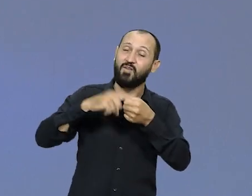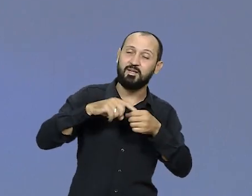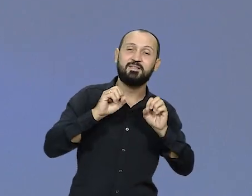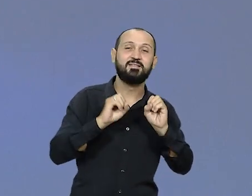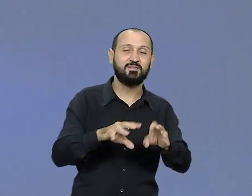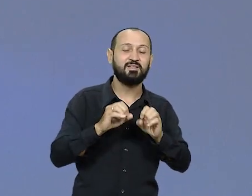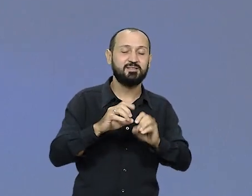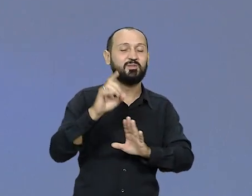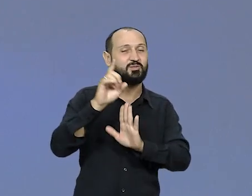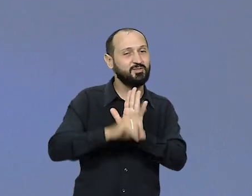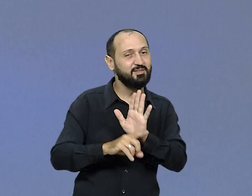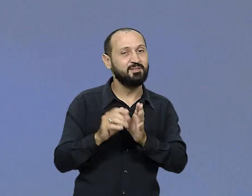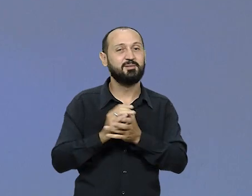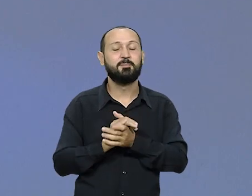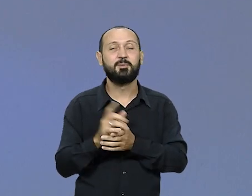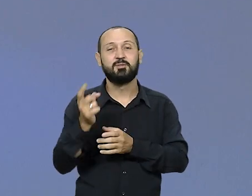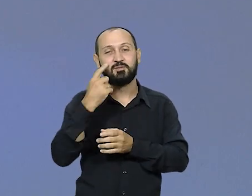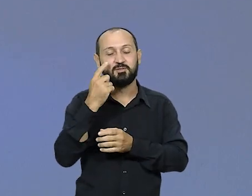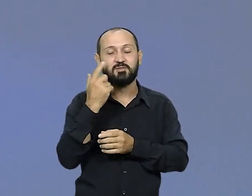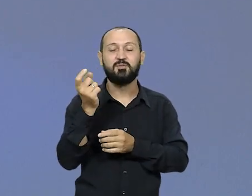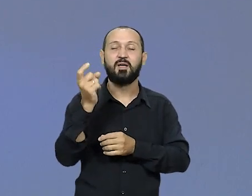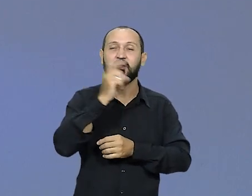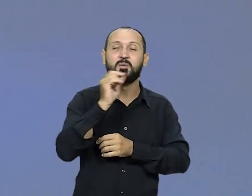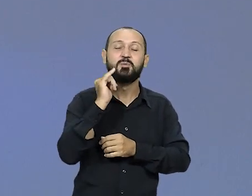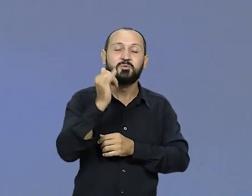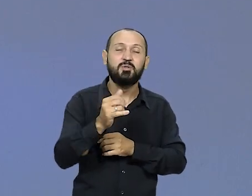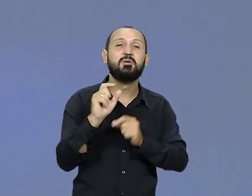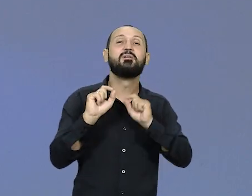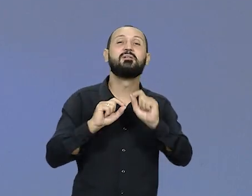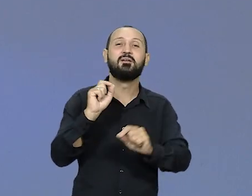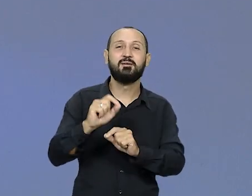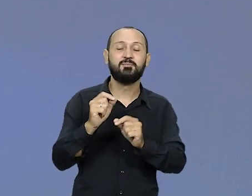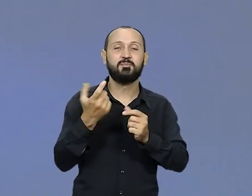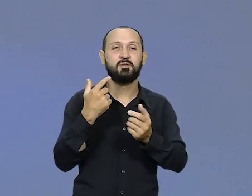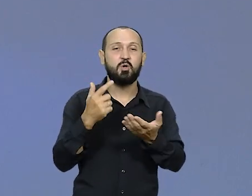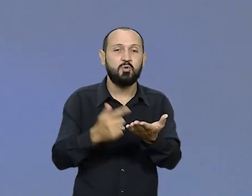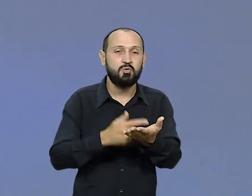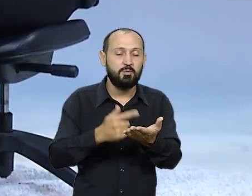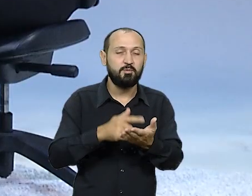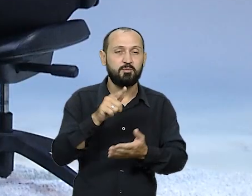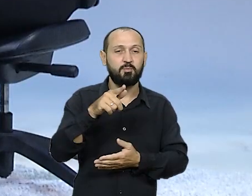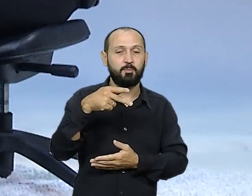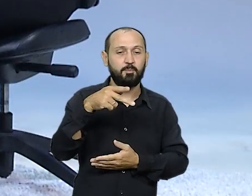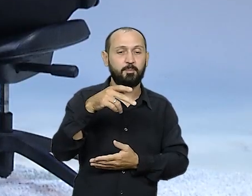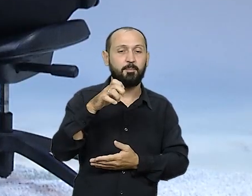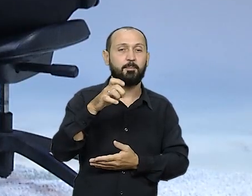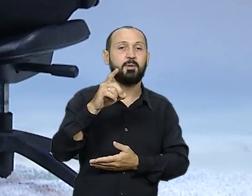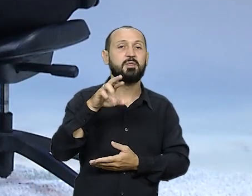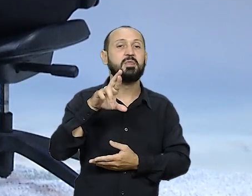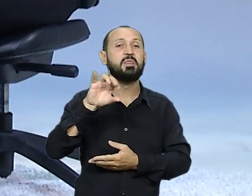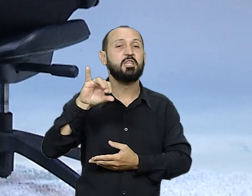educação em direitos, para a gente não cair em fake news no futuro, doutora, além do gibi do Pedrinho e também dessa